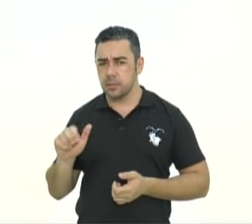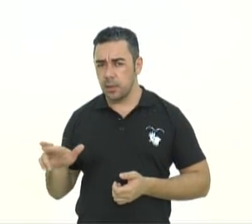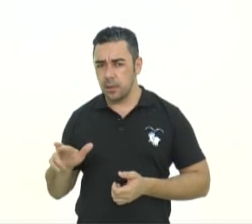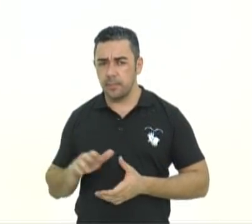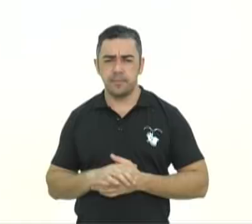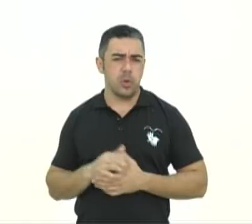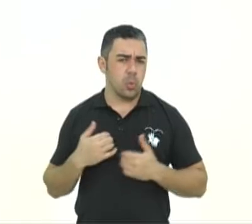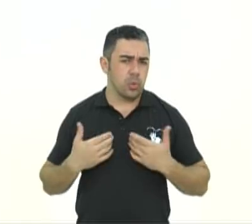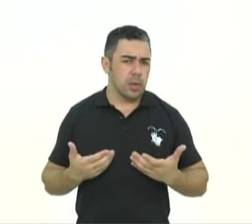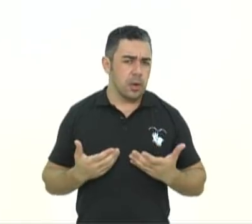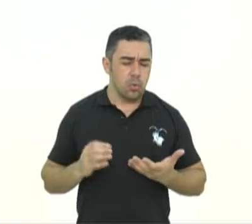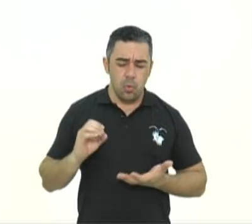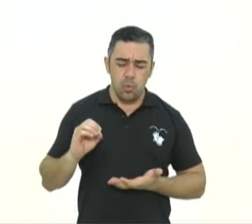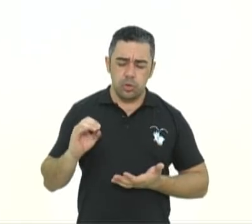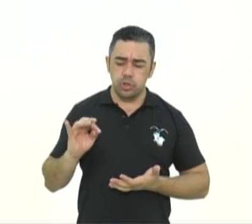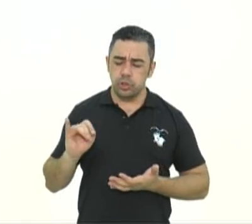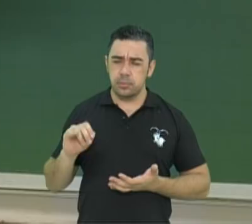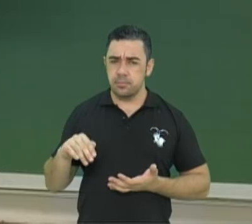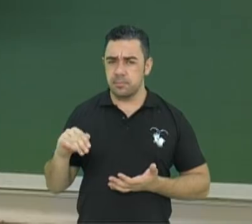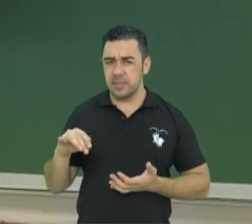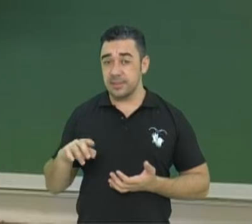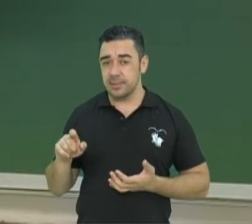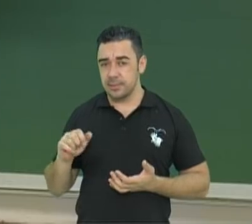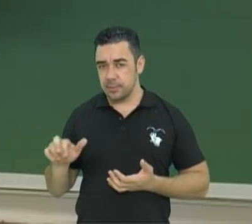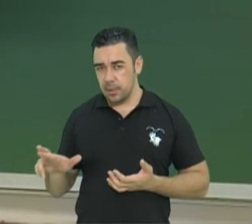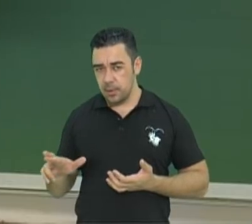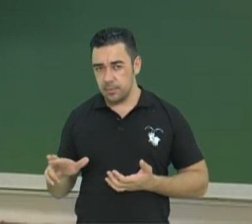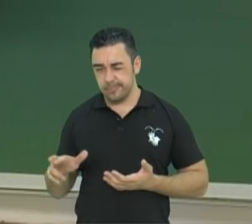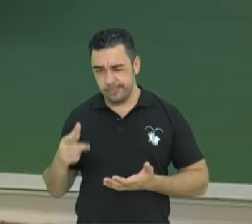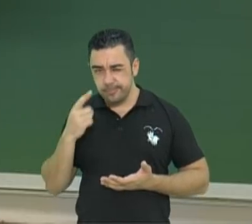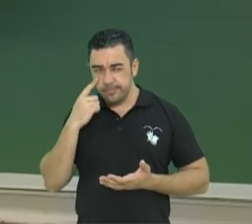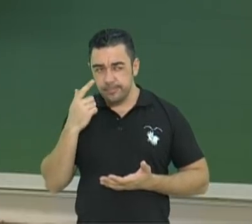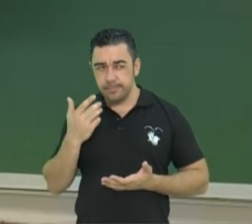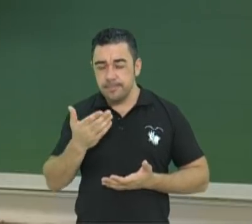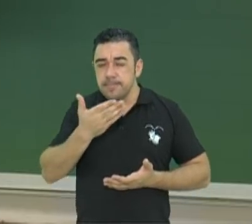Quero otimizar. Vamos ver, vamos conferir.